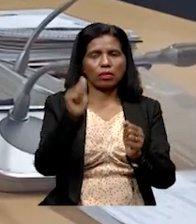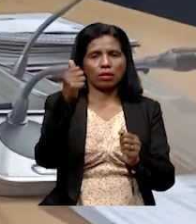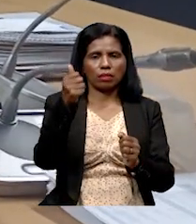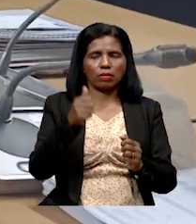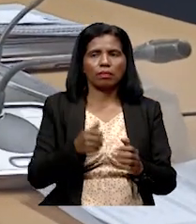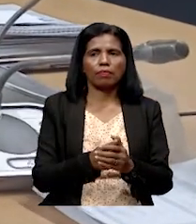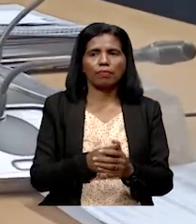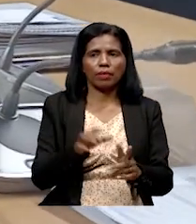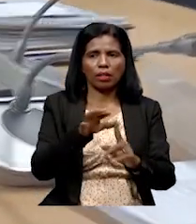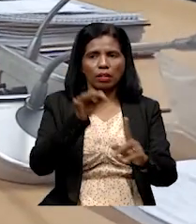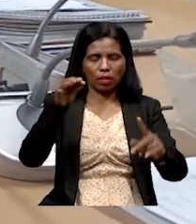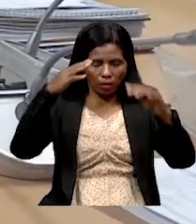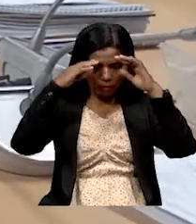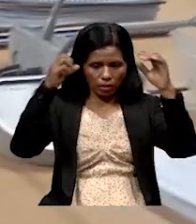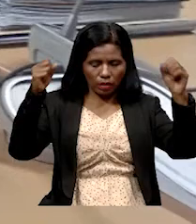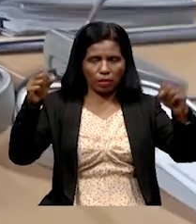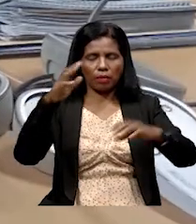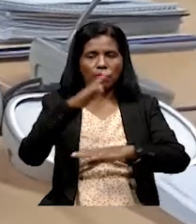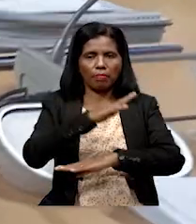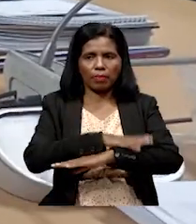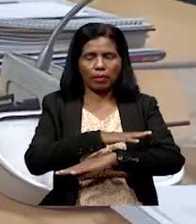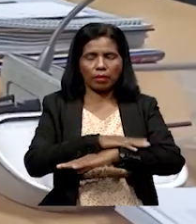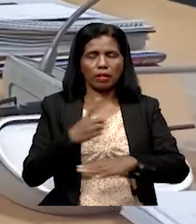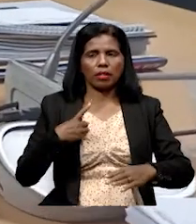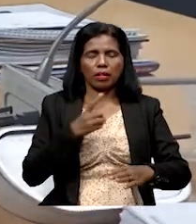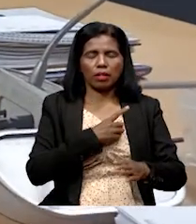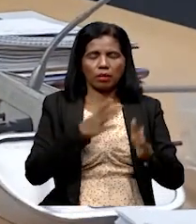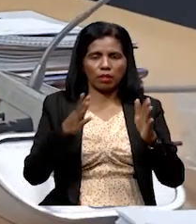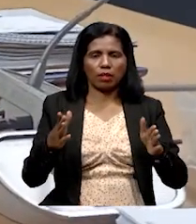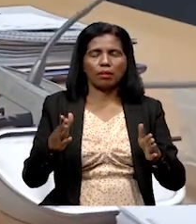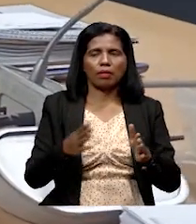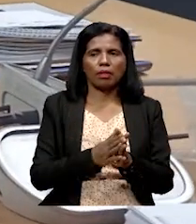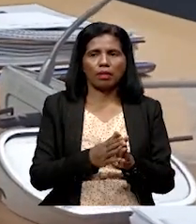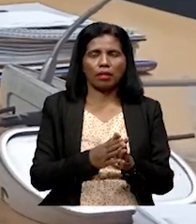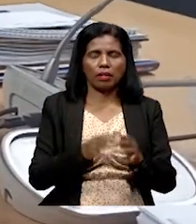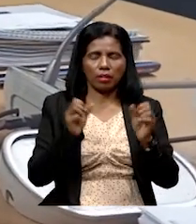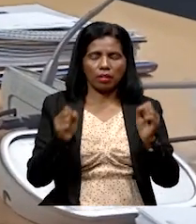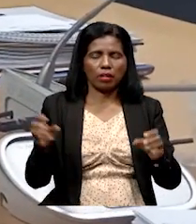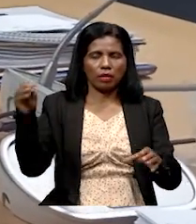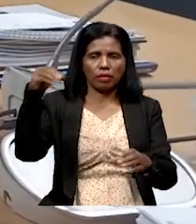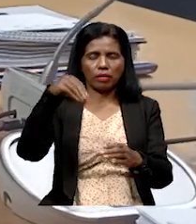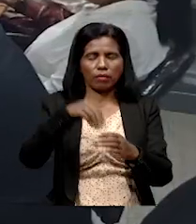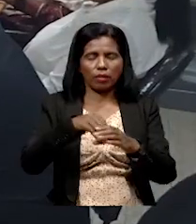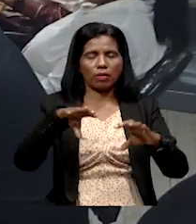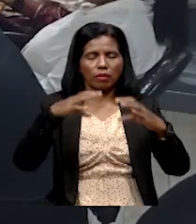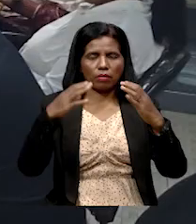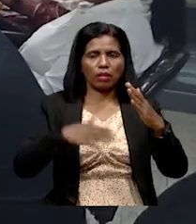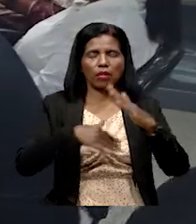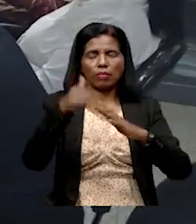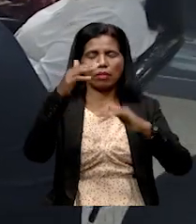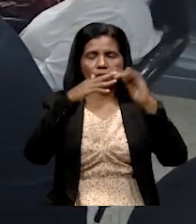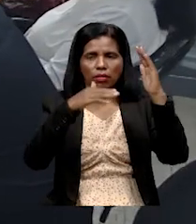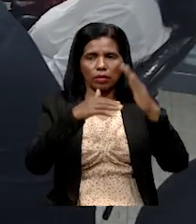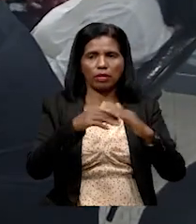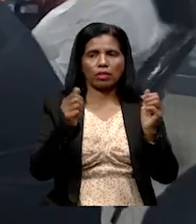E eleição para presidente mesa comissão ne, deputado bancada parlamentar nebe envolve e a comissão infraestrutura ne,